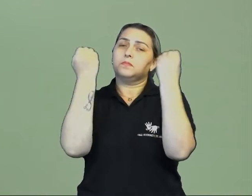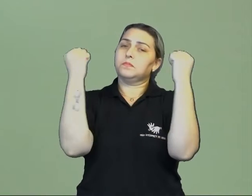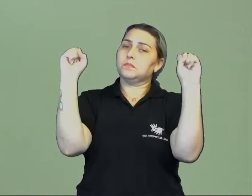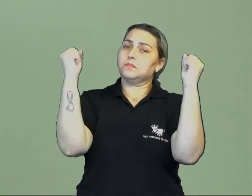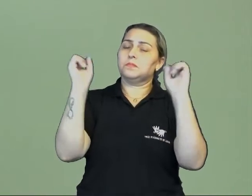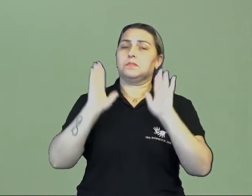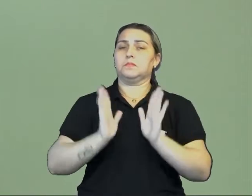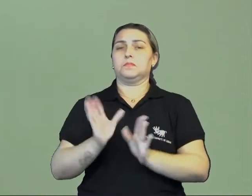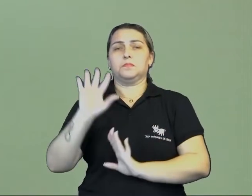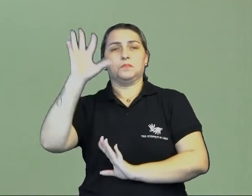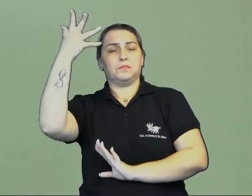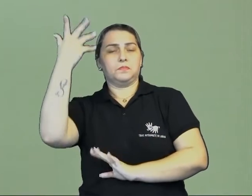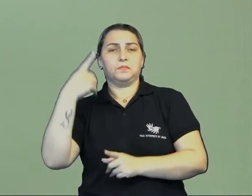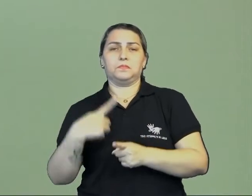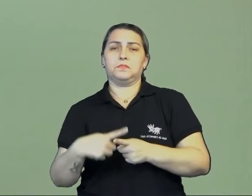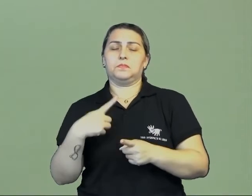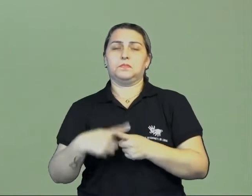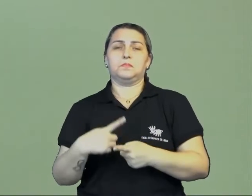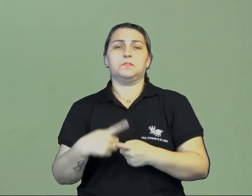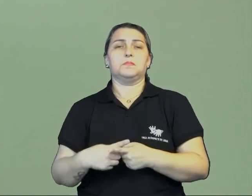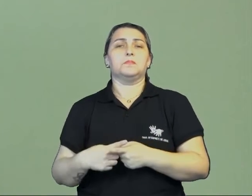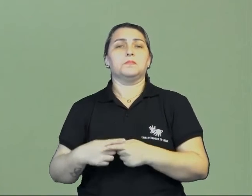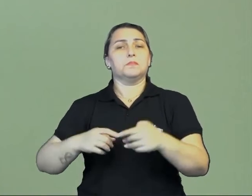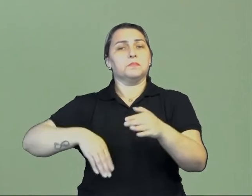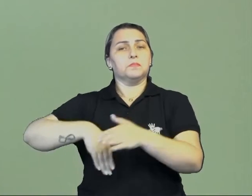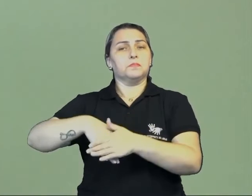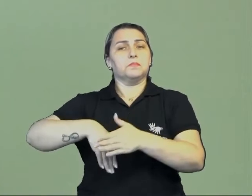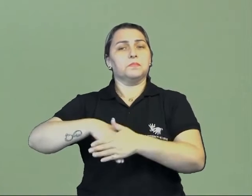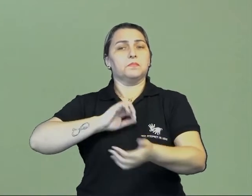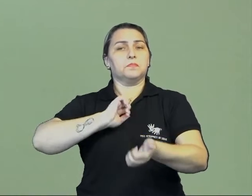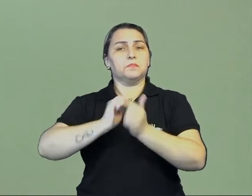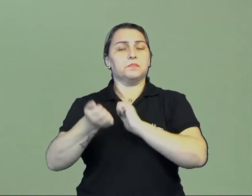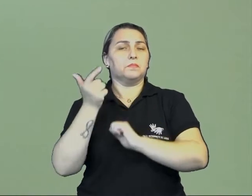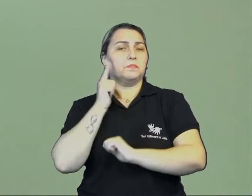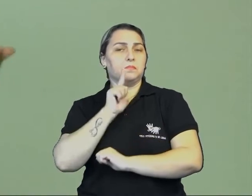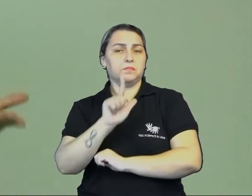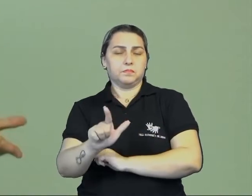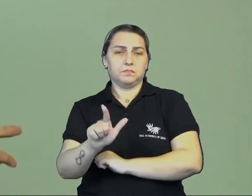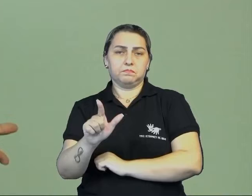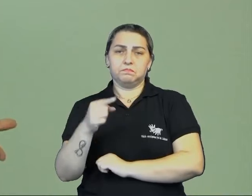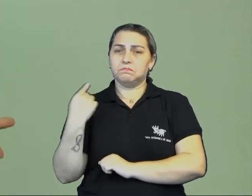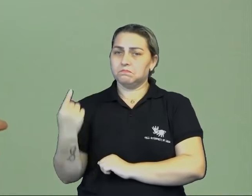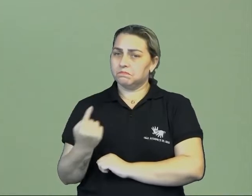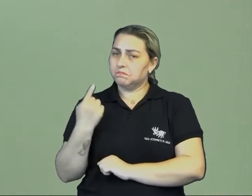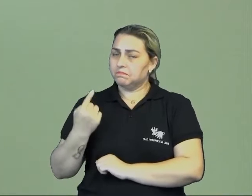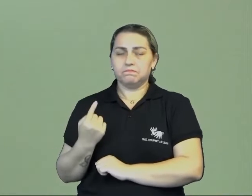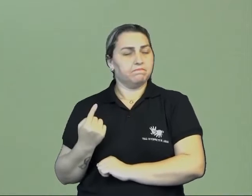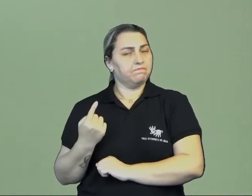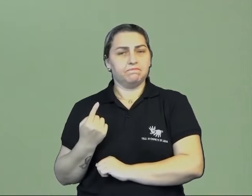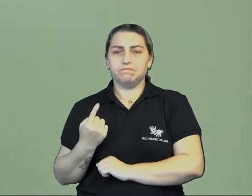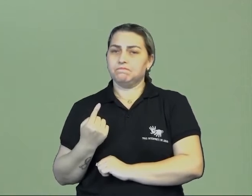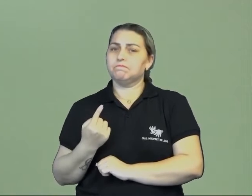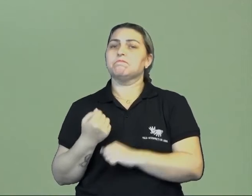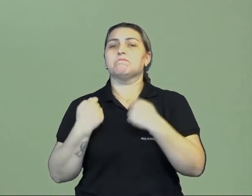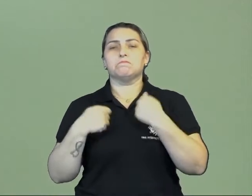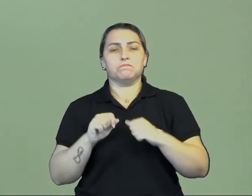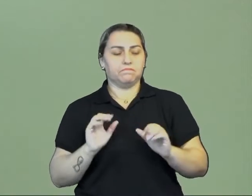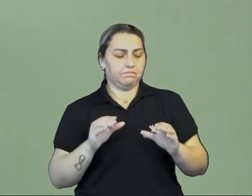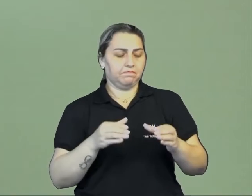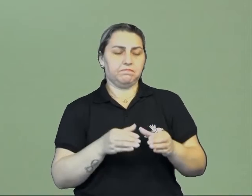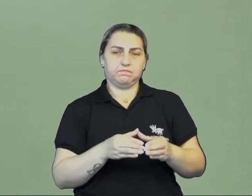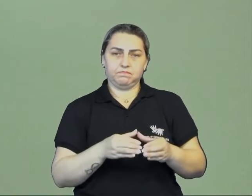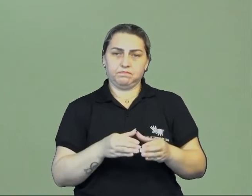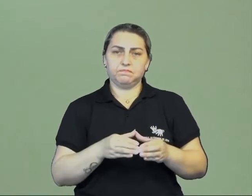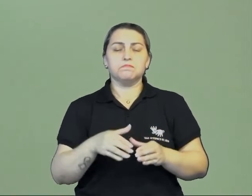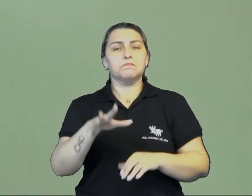já acontece porque em um jogo de futebol, você ganha jogando sozinho? Em absolutely. Então, esse tipo